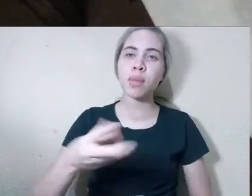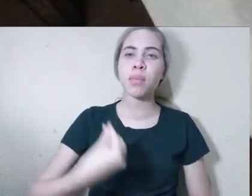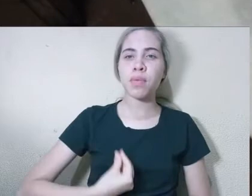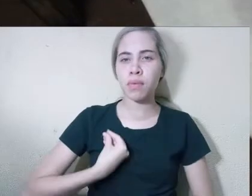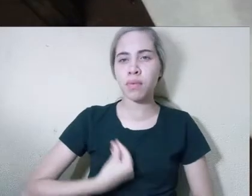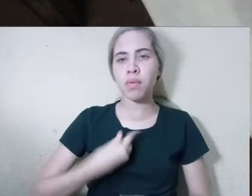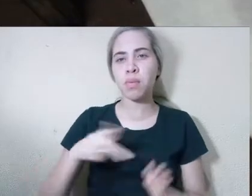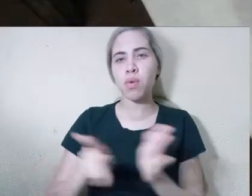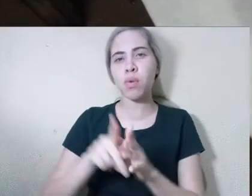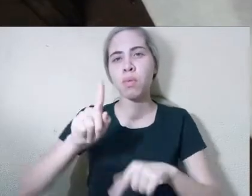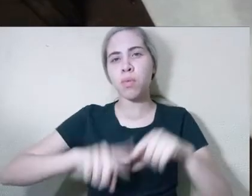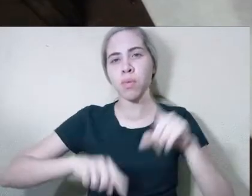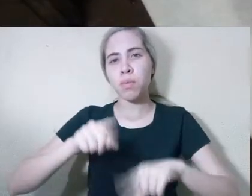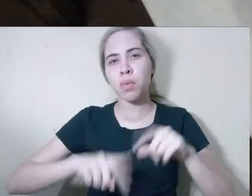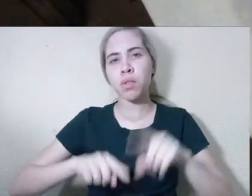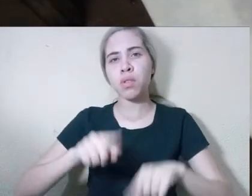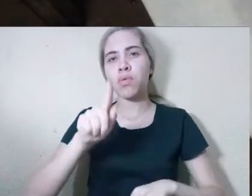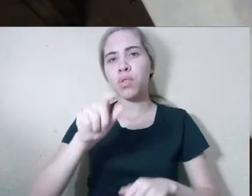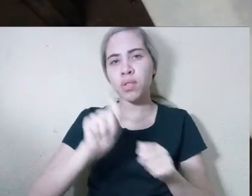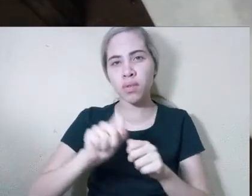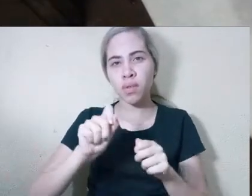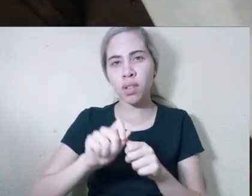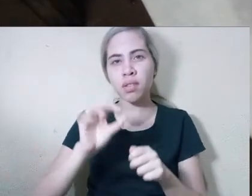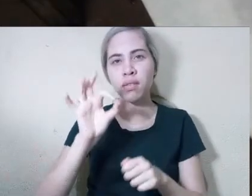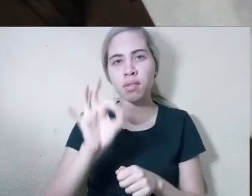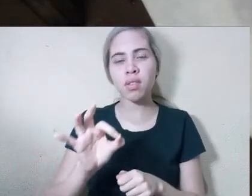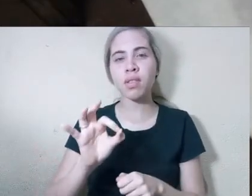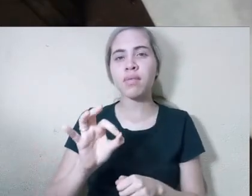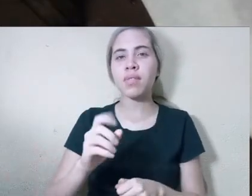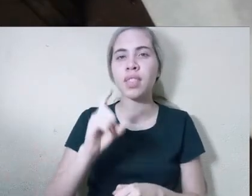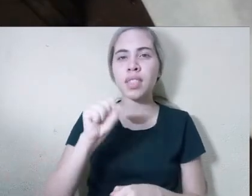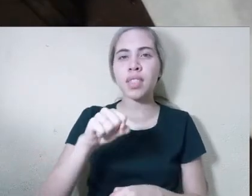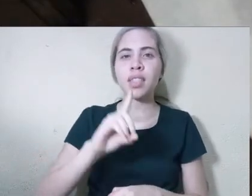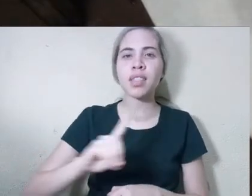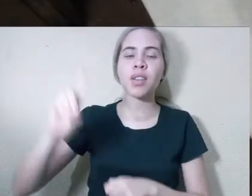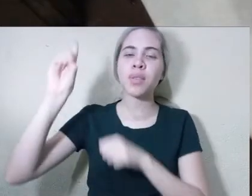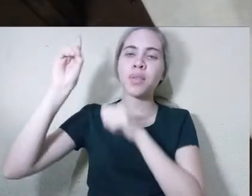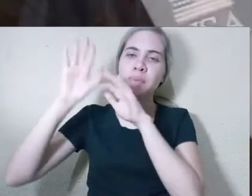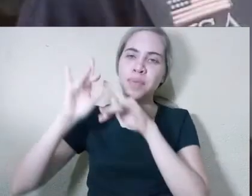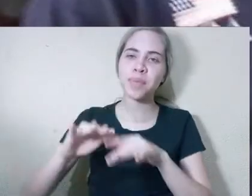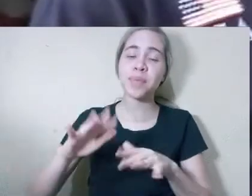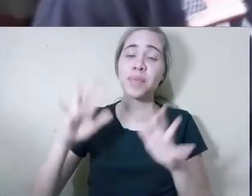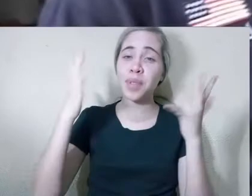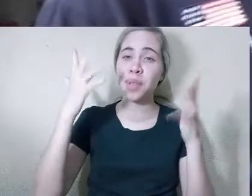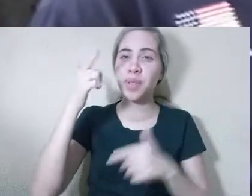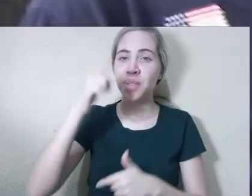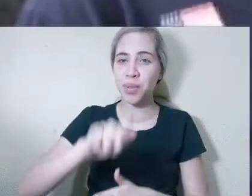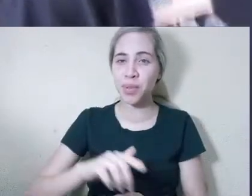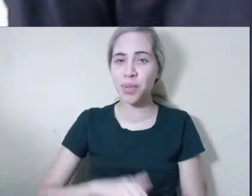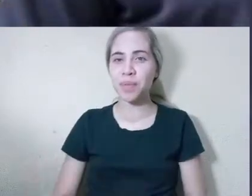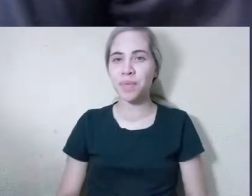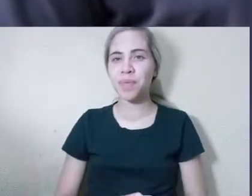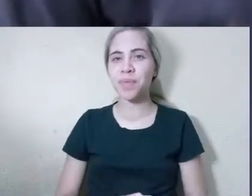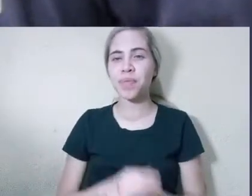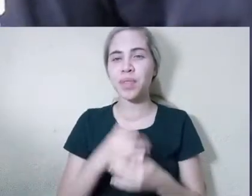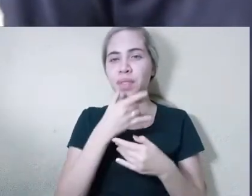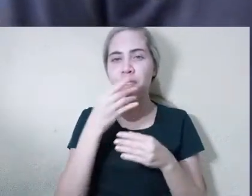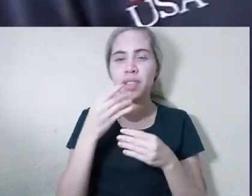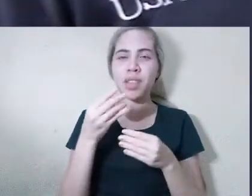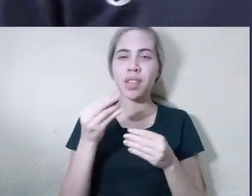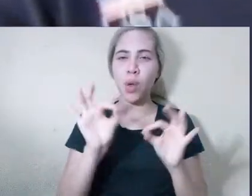vivendo desse produto, desse material que você faz. Excelente. Graças a Deus. Muito bem e parabéns mais uma vez. Deixa eu tirar porque